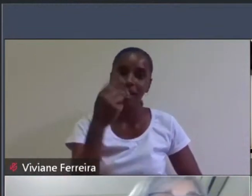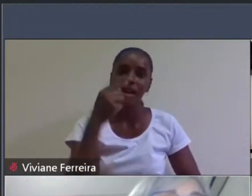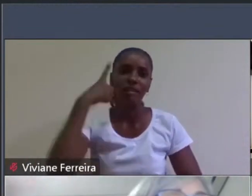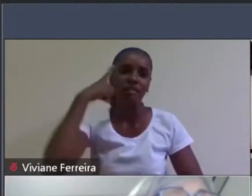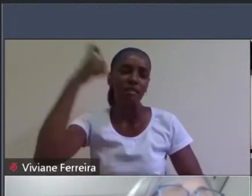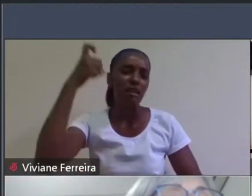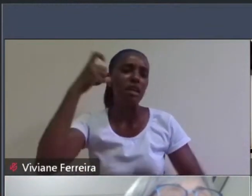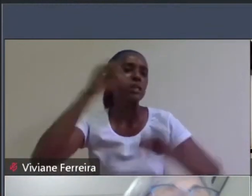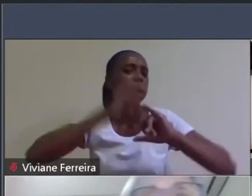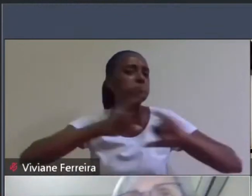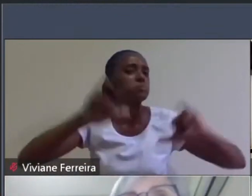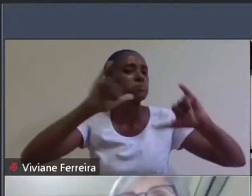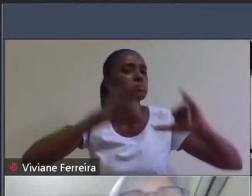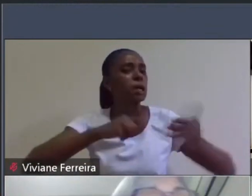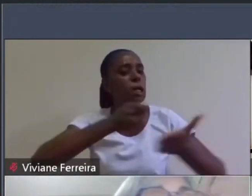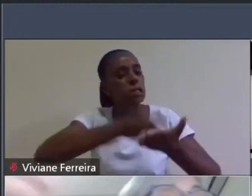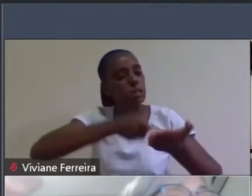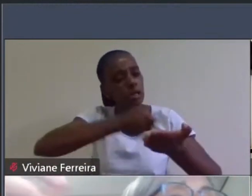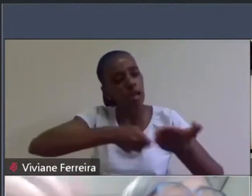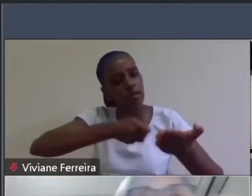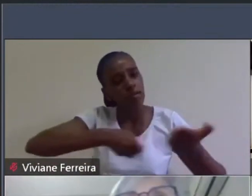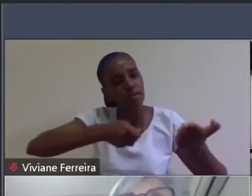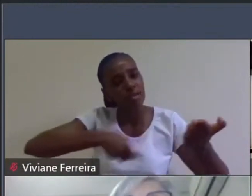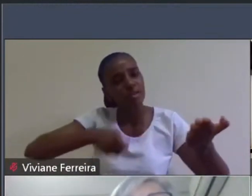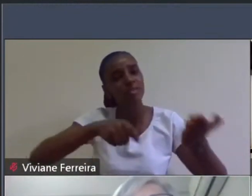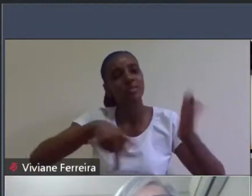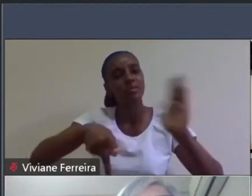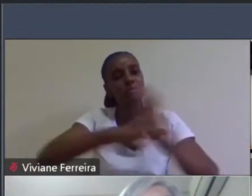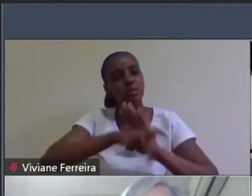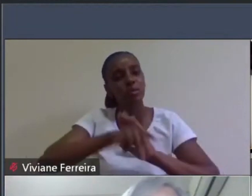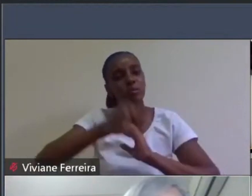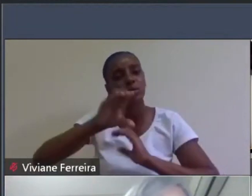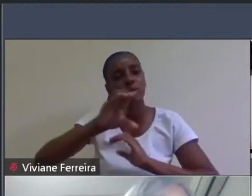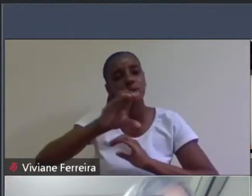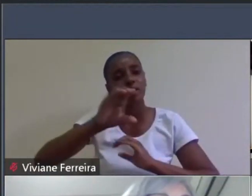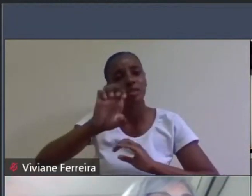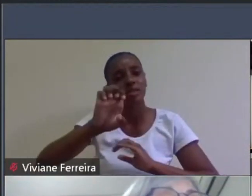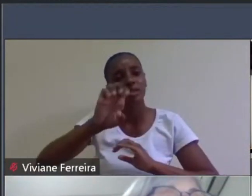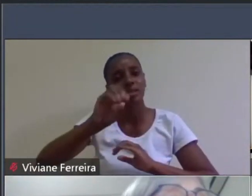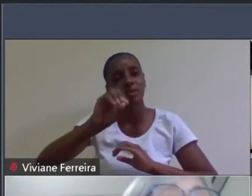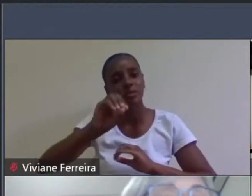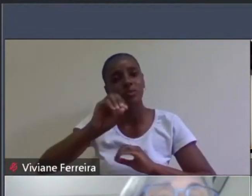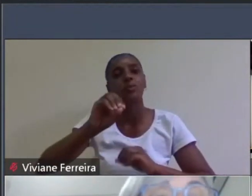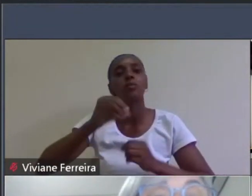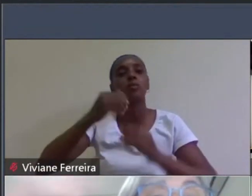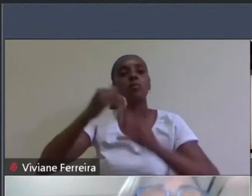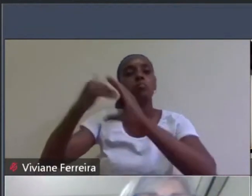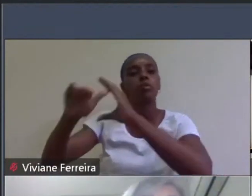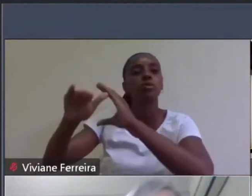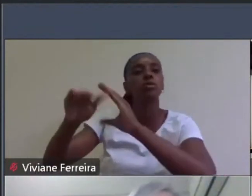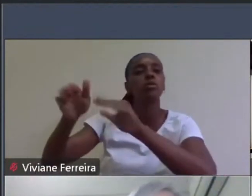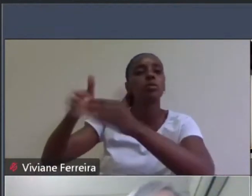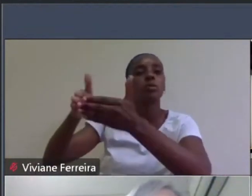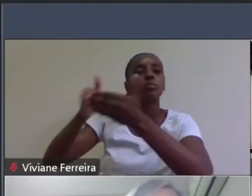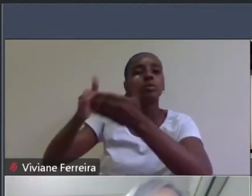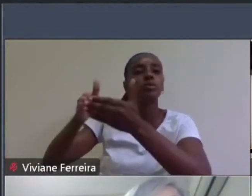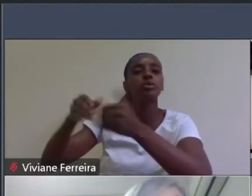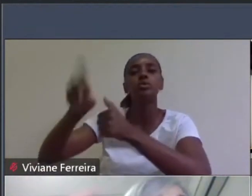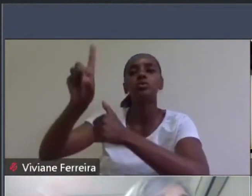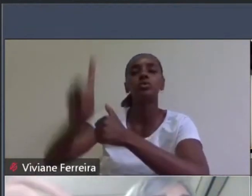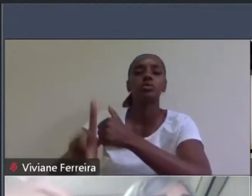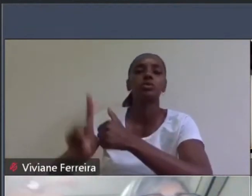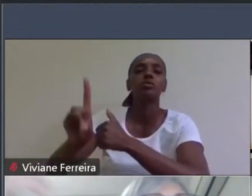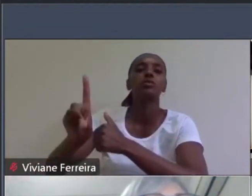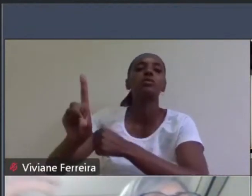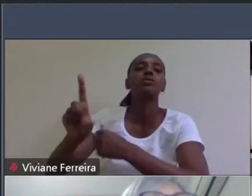mandaria carta para um CEO, eu pediria uma conversa com uma diretoria